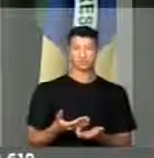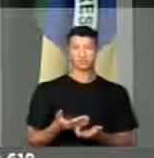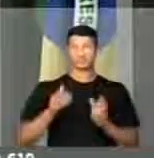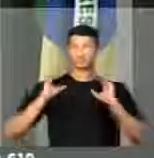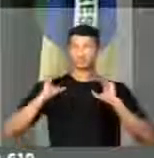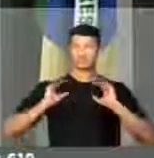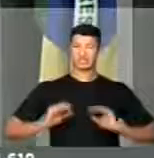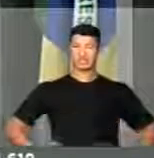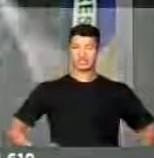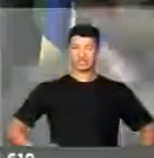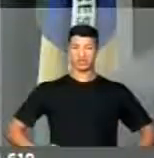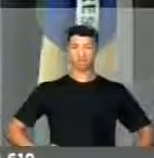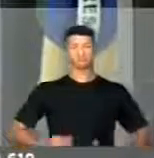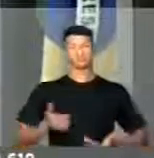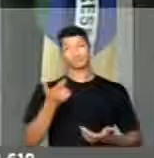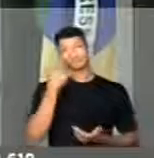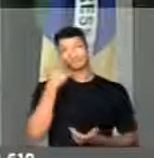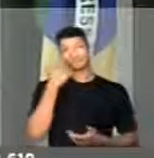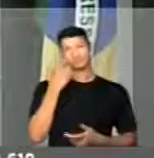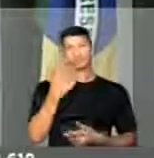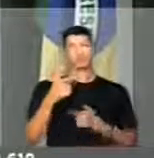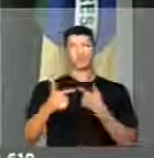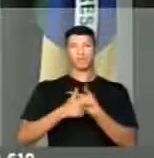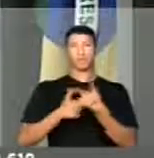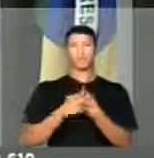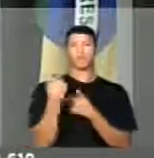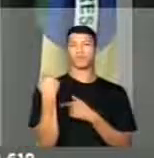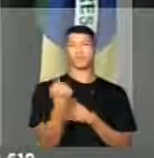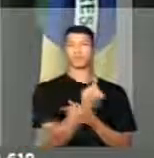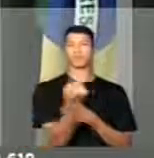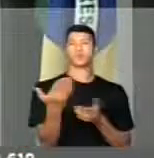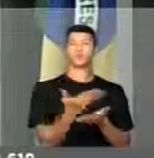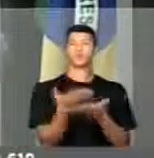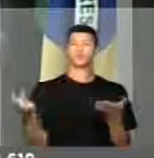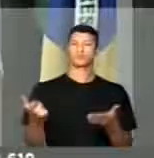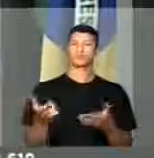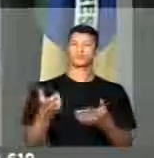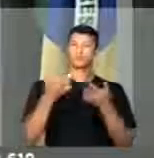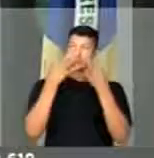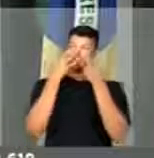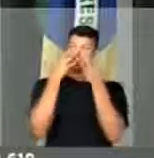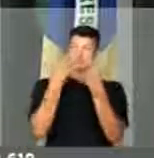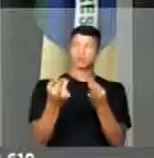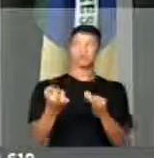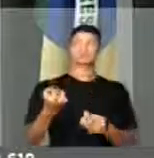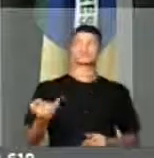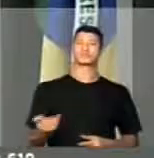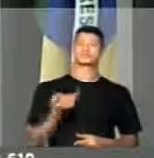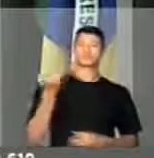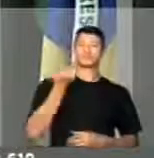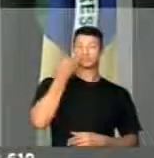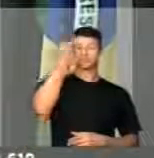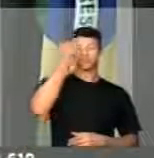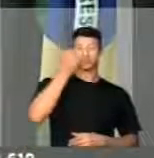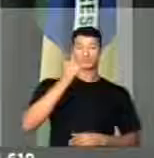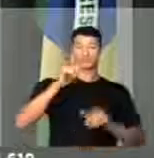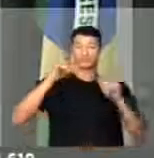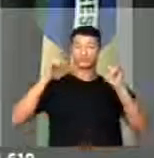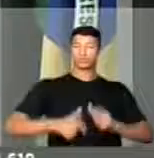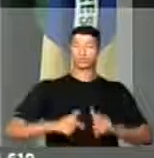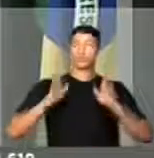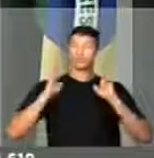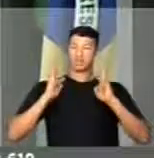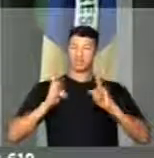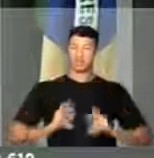cidadã do ponto de vista do papel de cada um de nós em alertar a importância dos locais